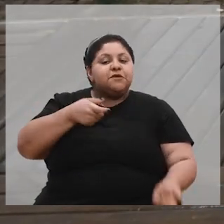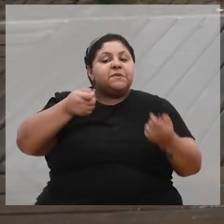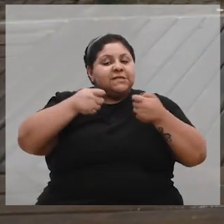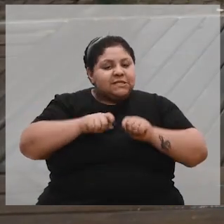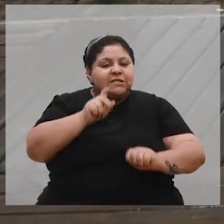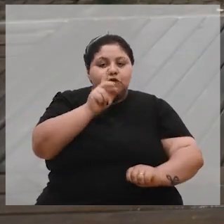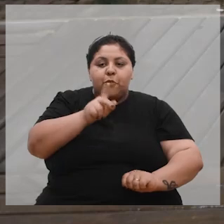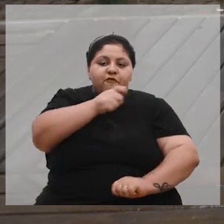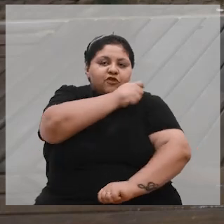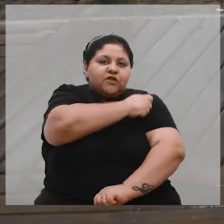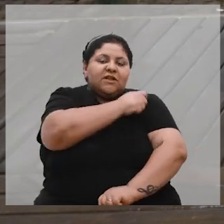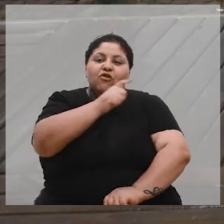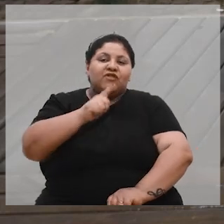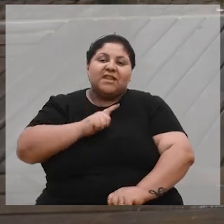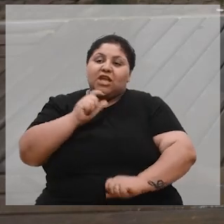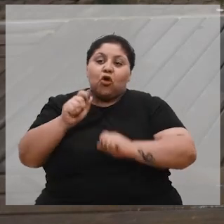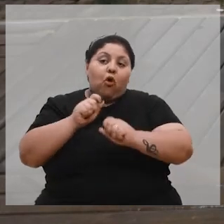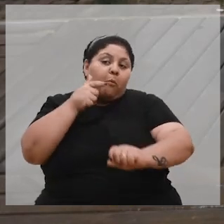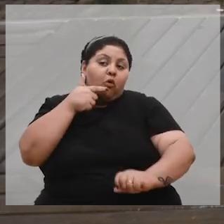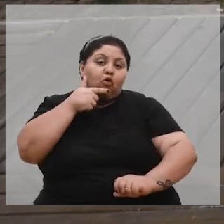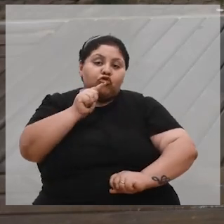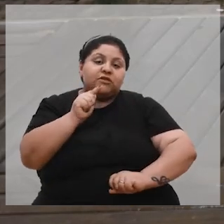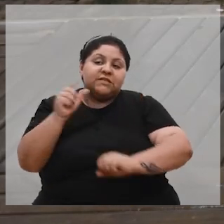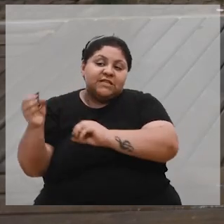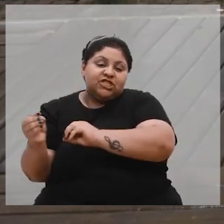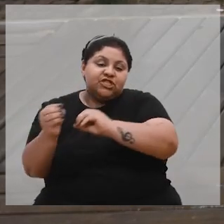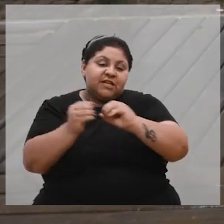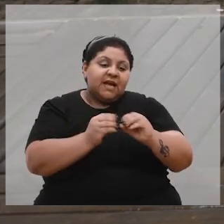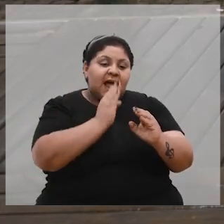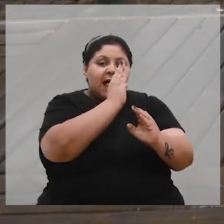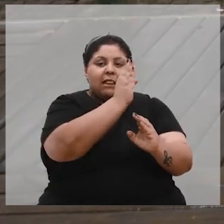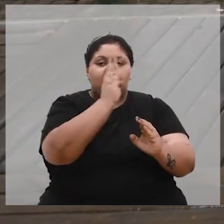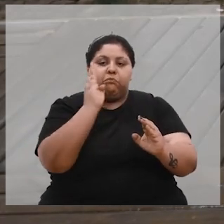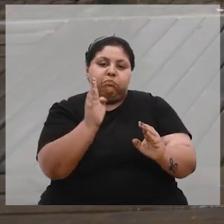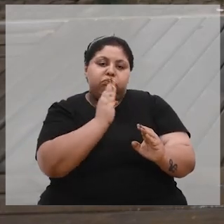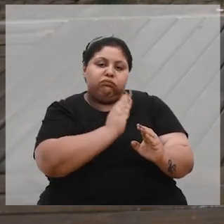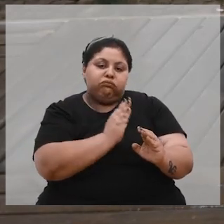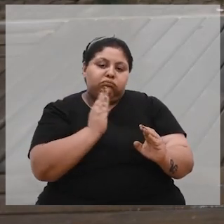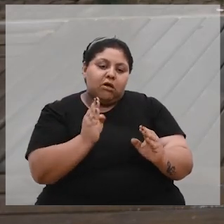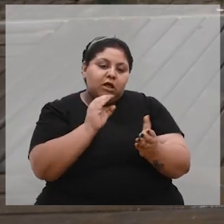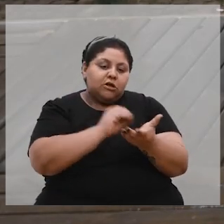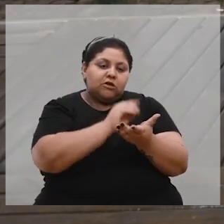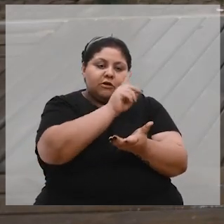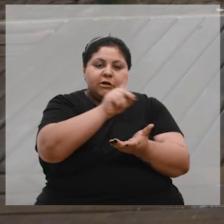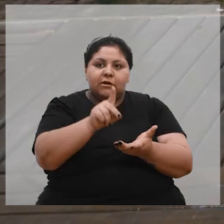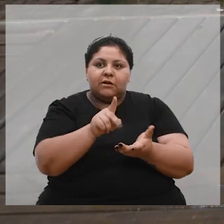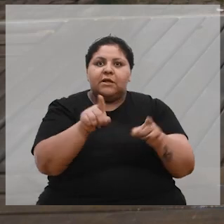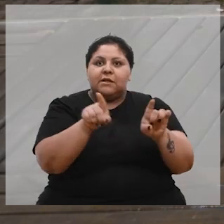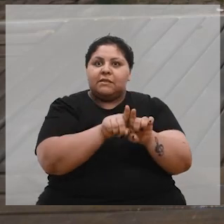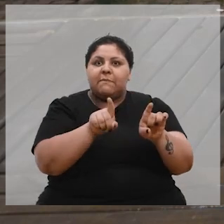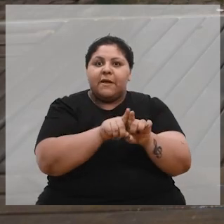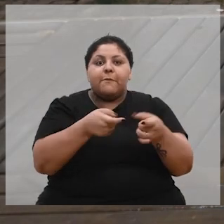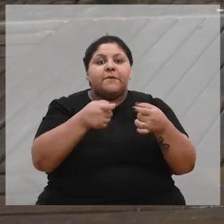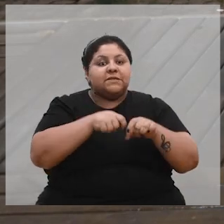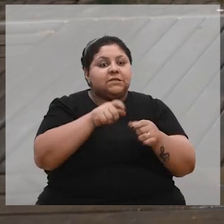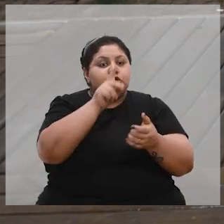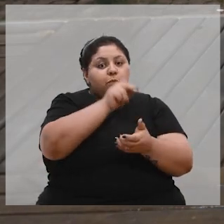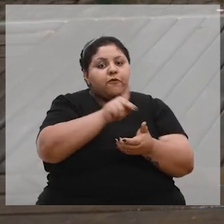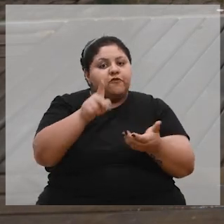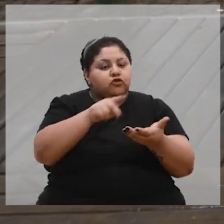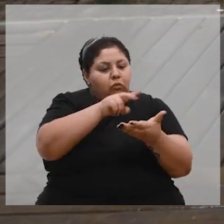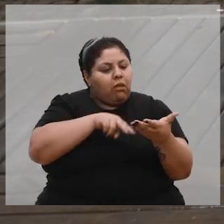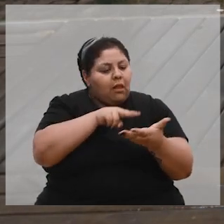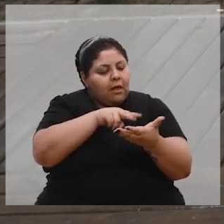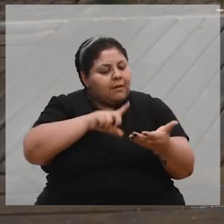gente precisa desse professor. O aluno não tem como chegar à biblioteca se esse professor não for também um